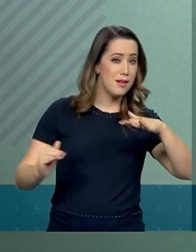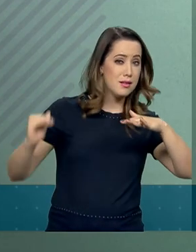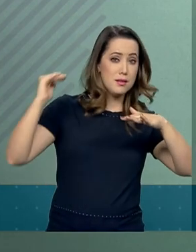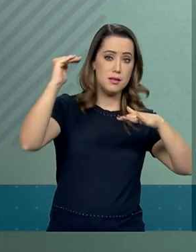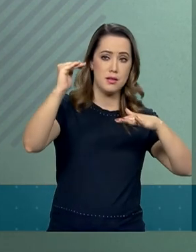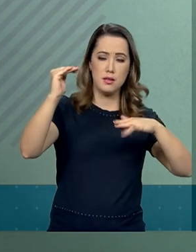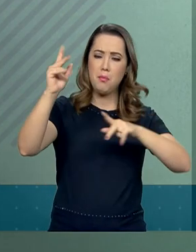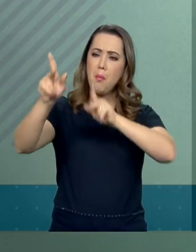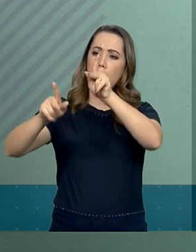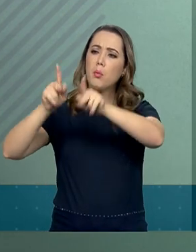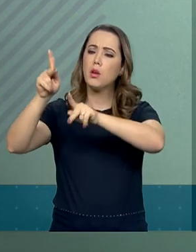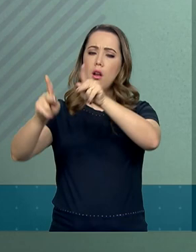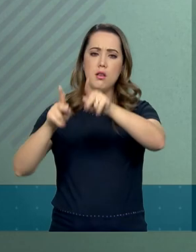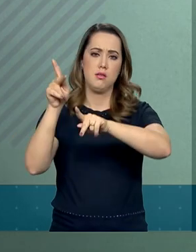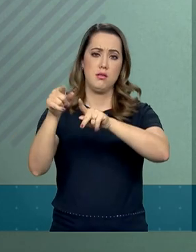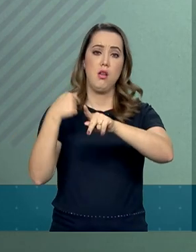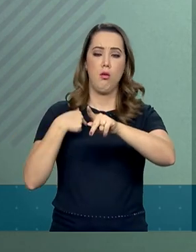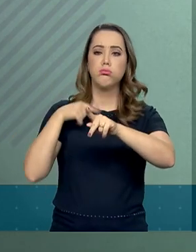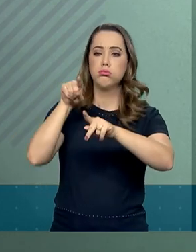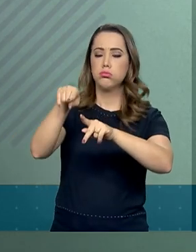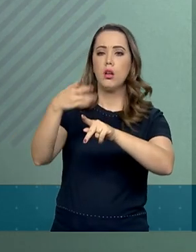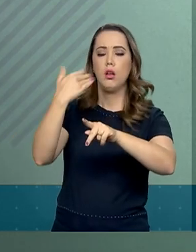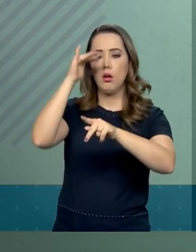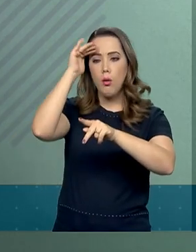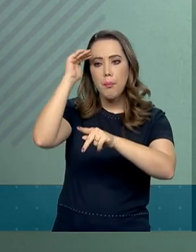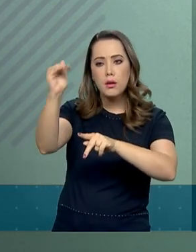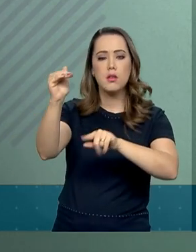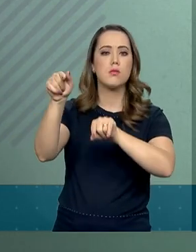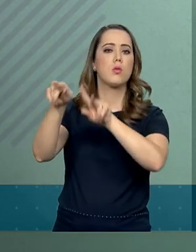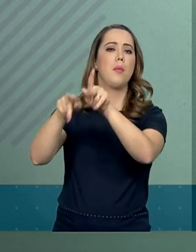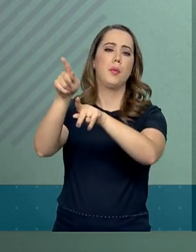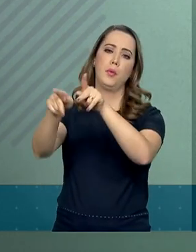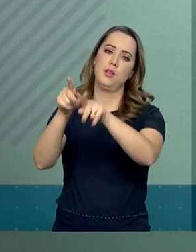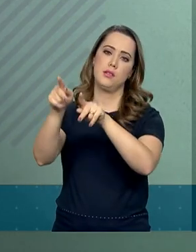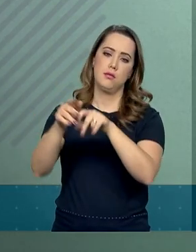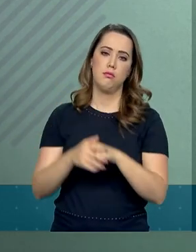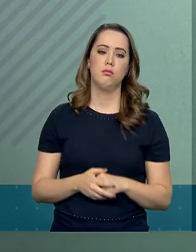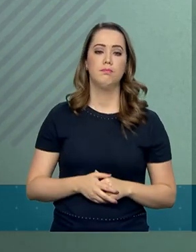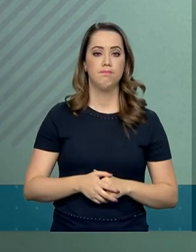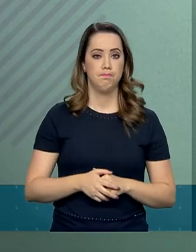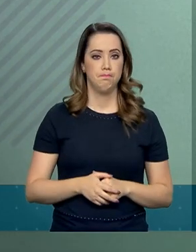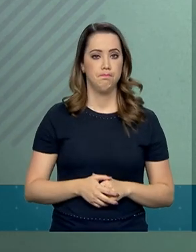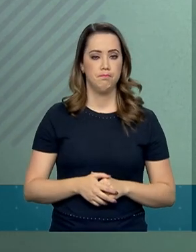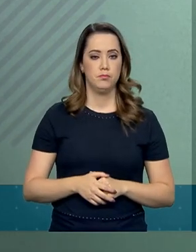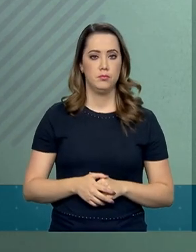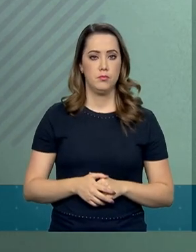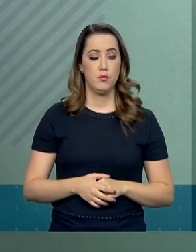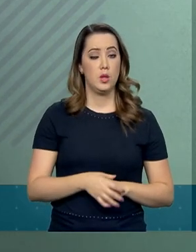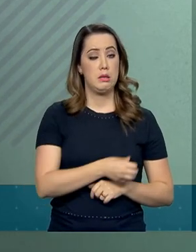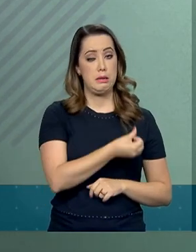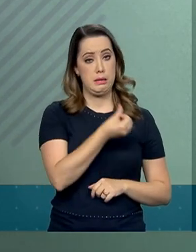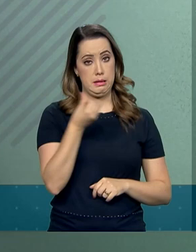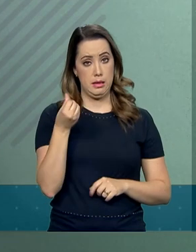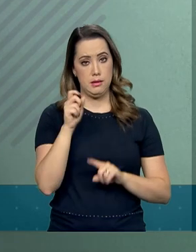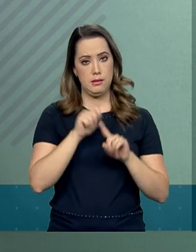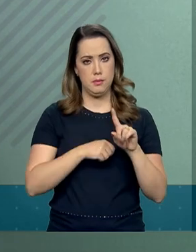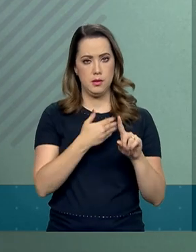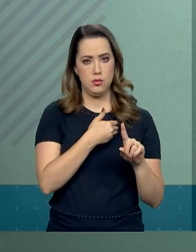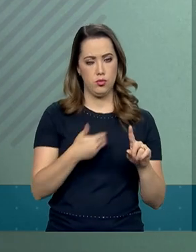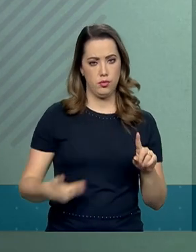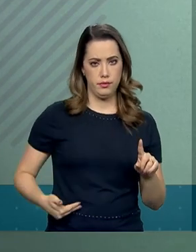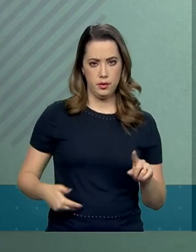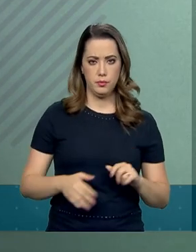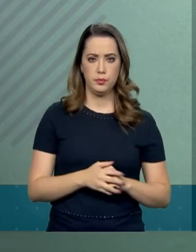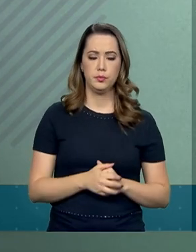a quem devo lealdade fechou as contas com relação aos seis meses de governo